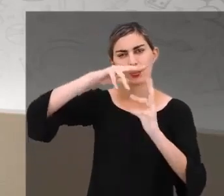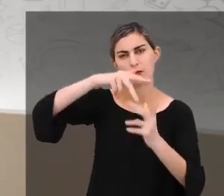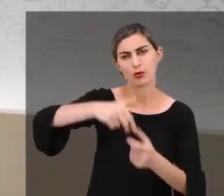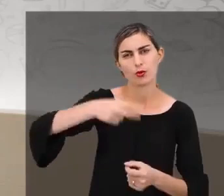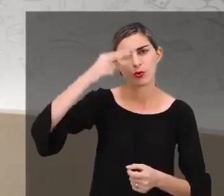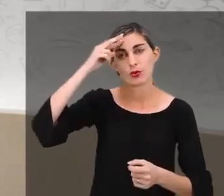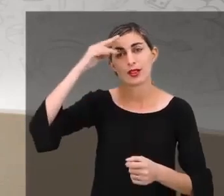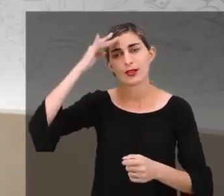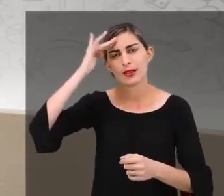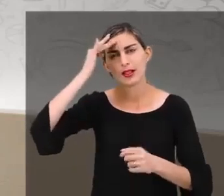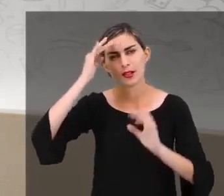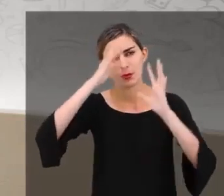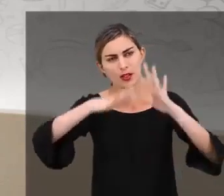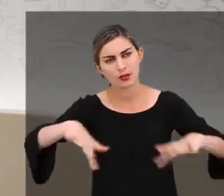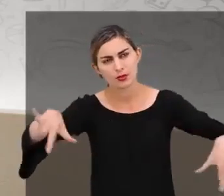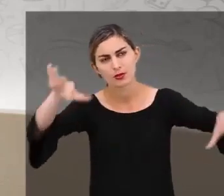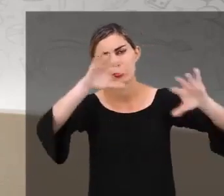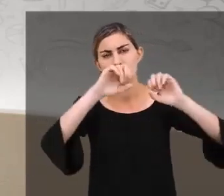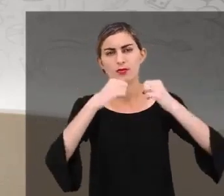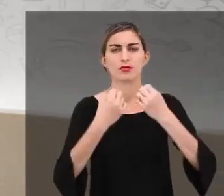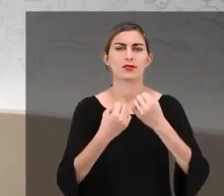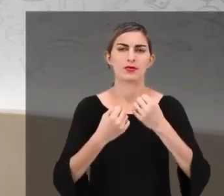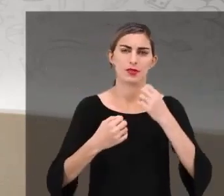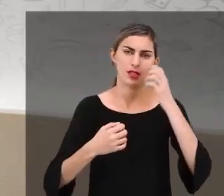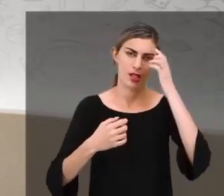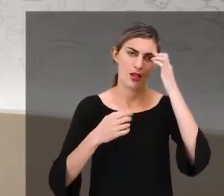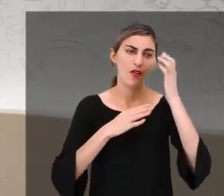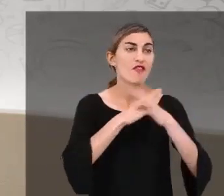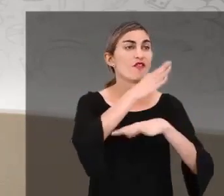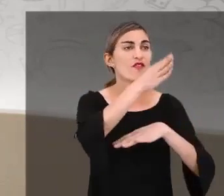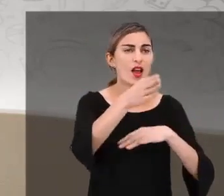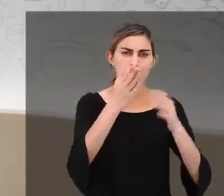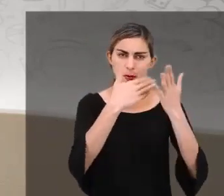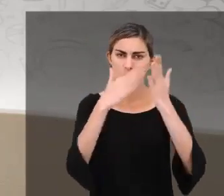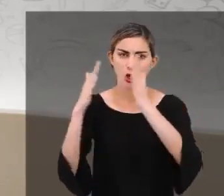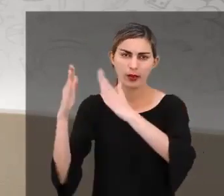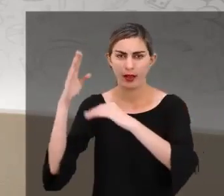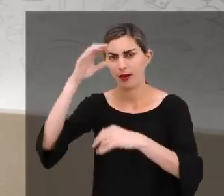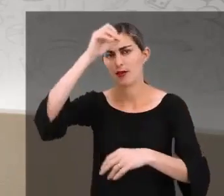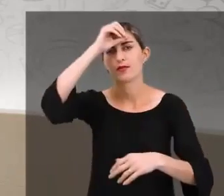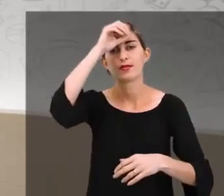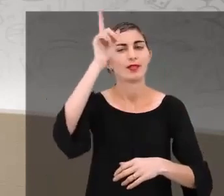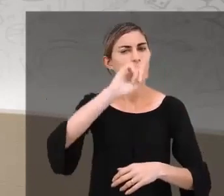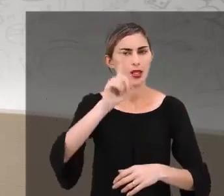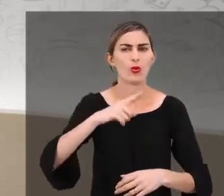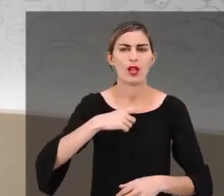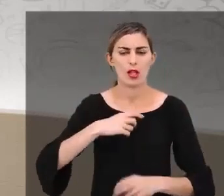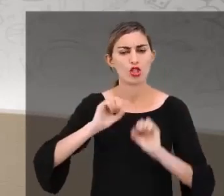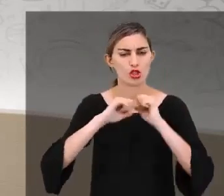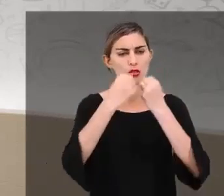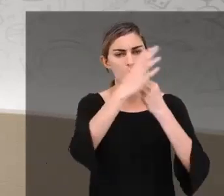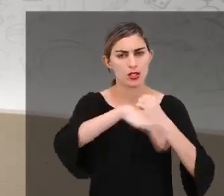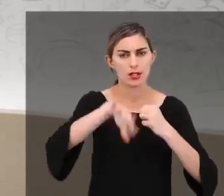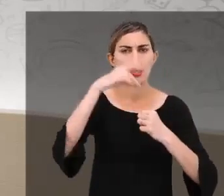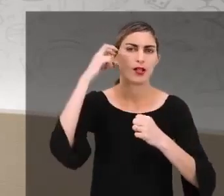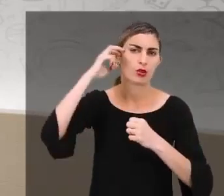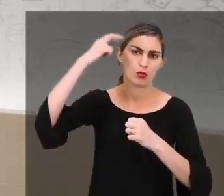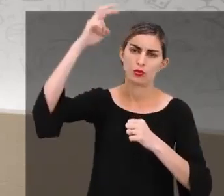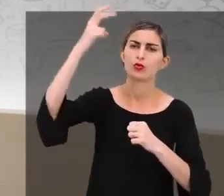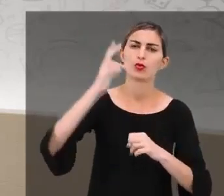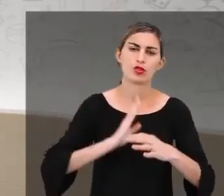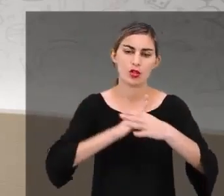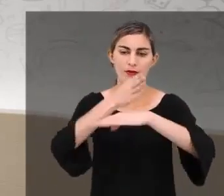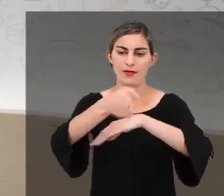sem nenhum conhecimento prévio para a biblioteca. Ela vem com toda a sua bagagem social e cultural.